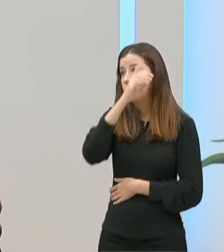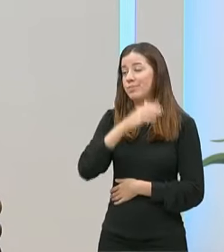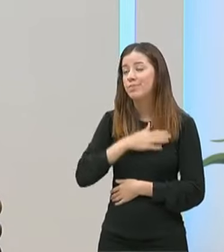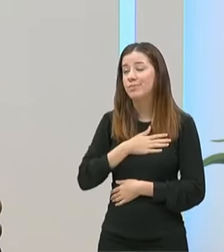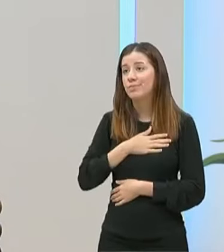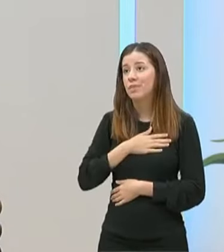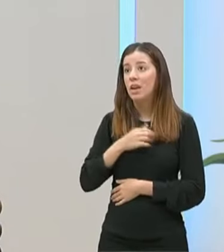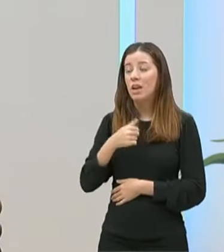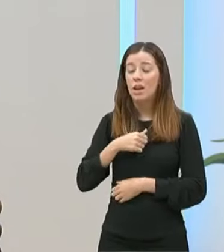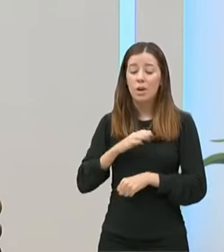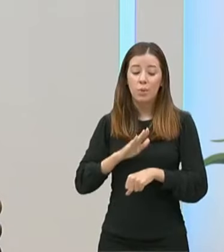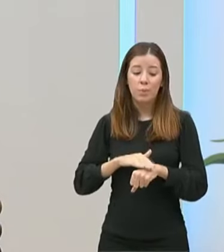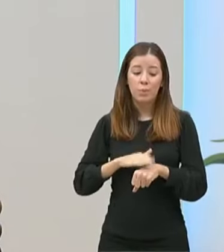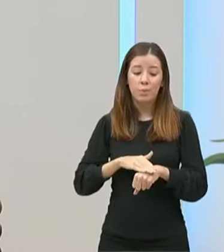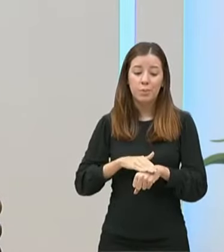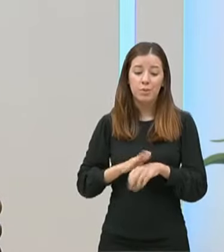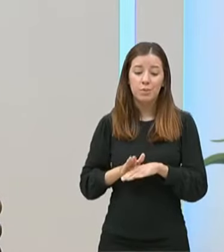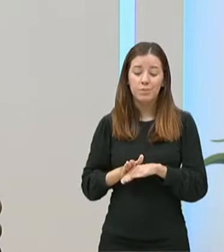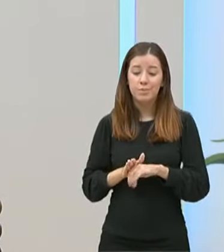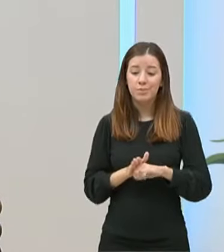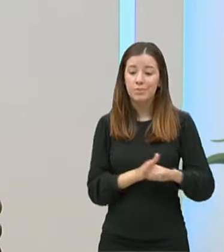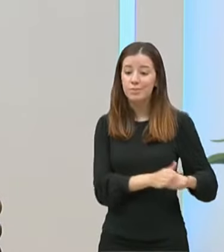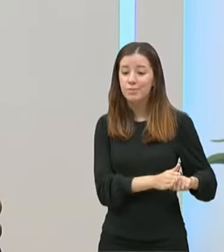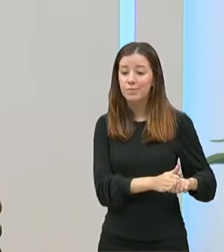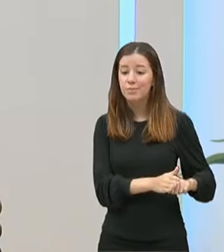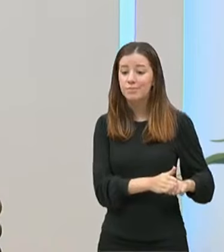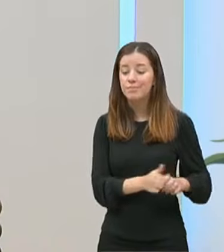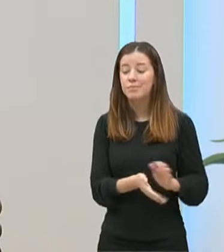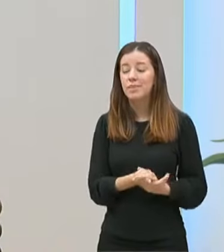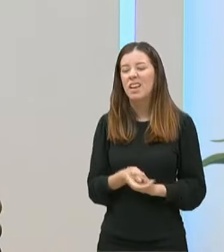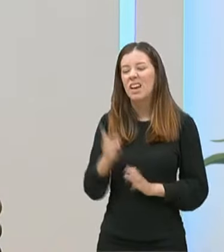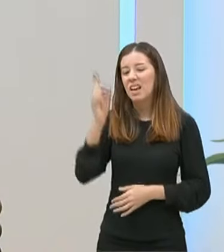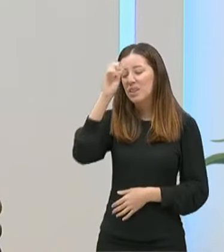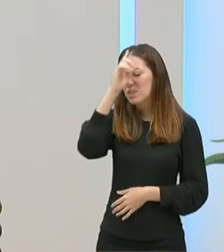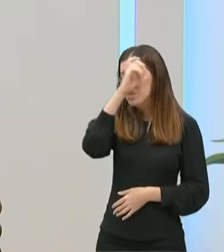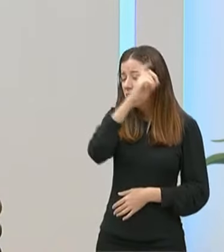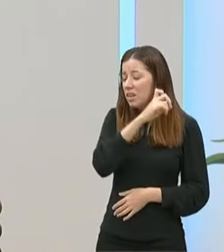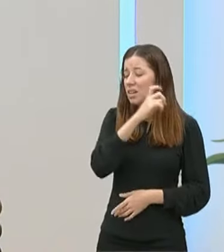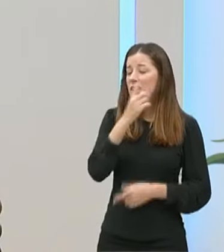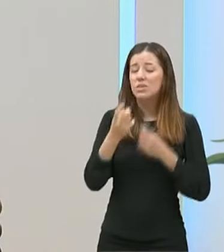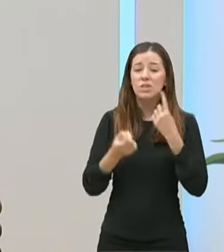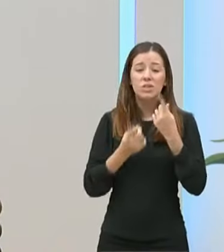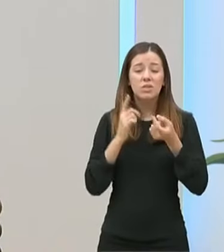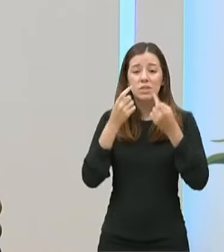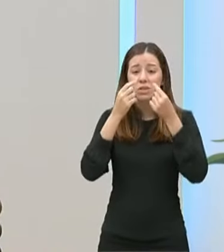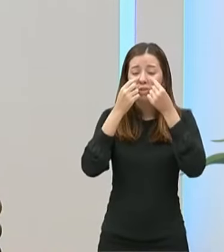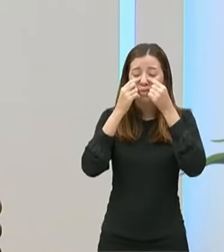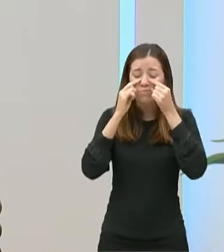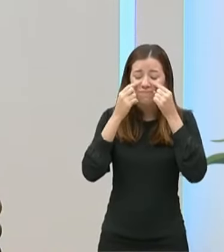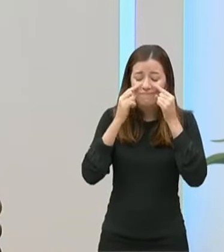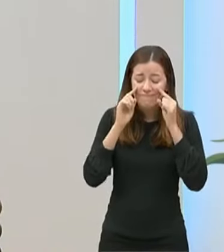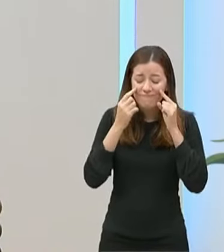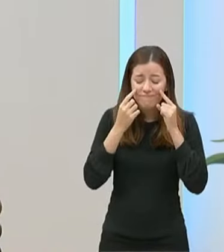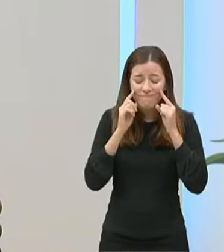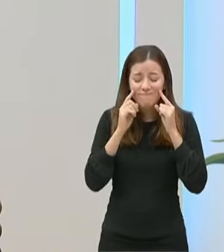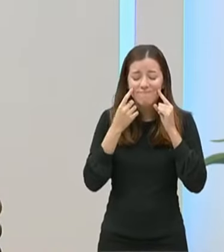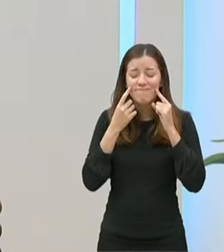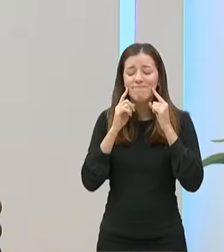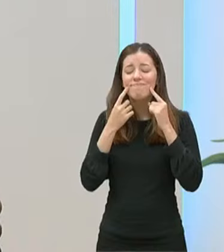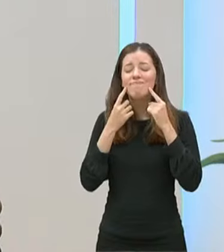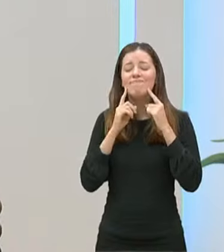E quando isso acontece, por vezes, lágrimas descem dos olhos. Às vezes um